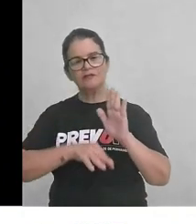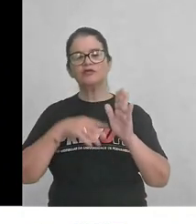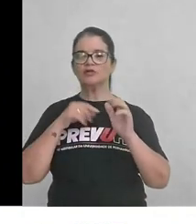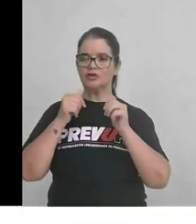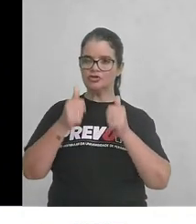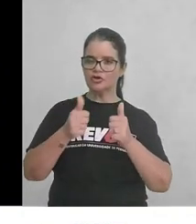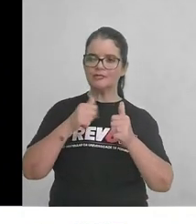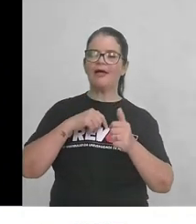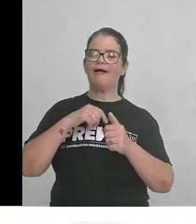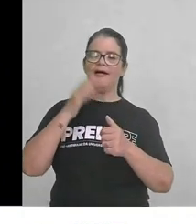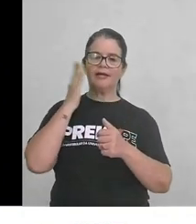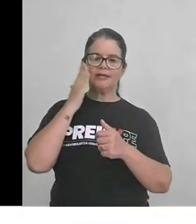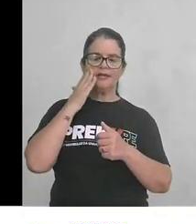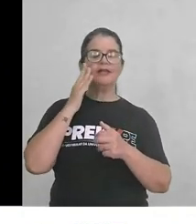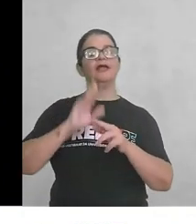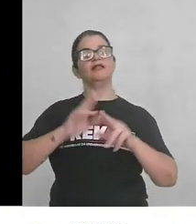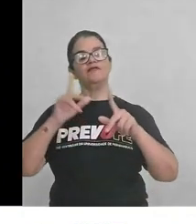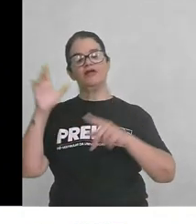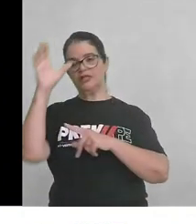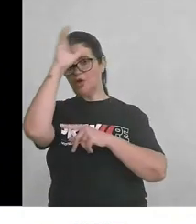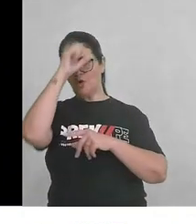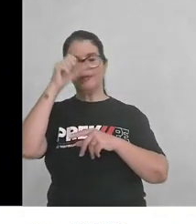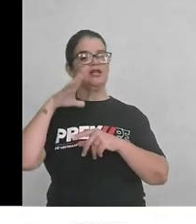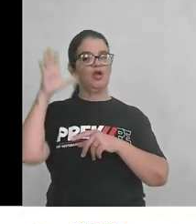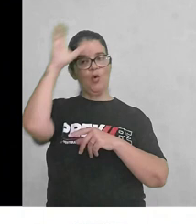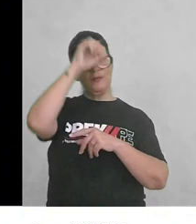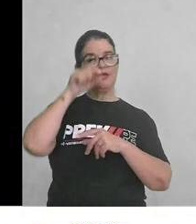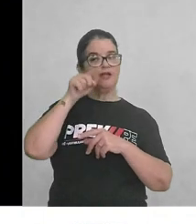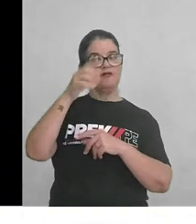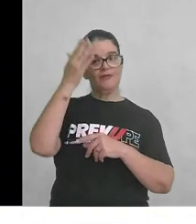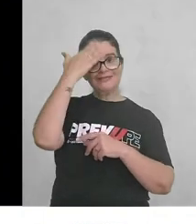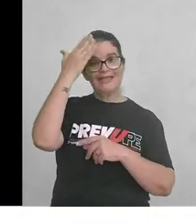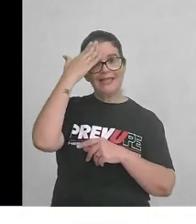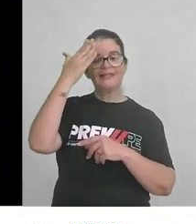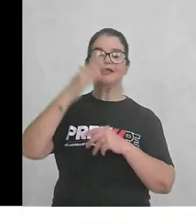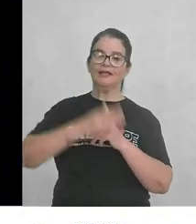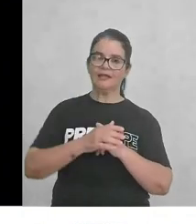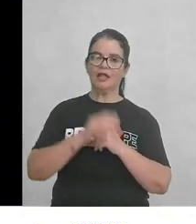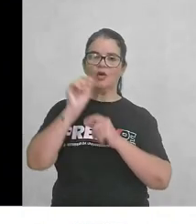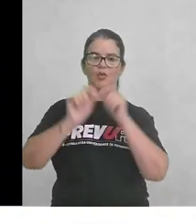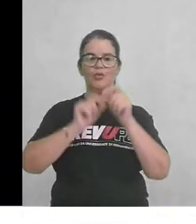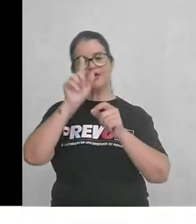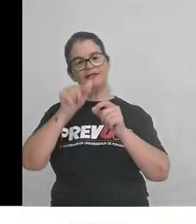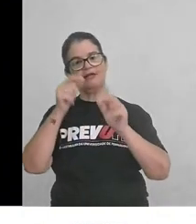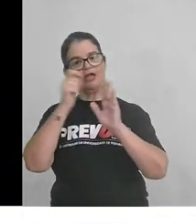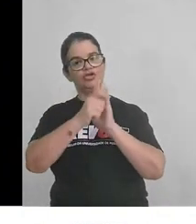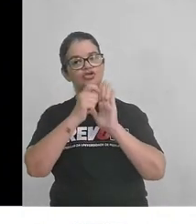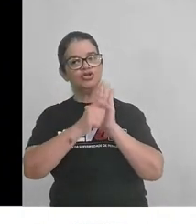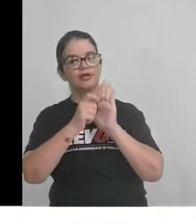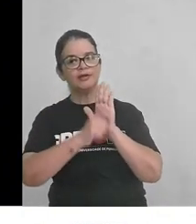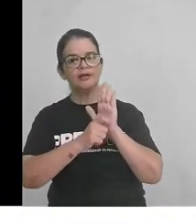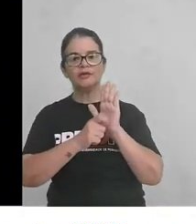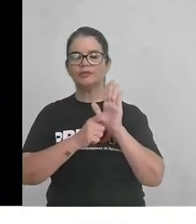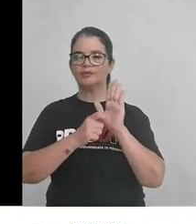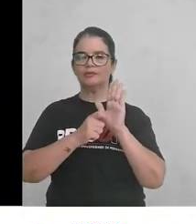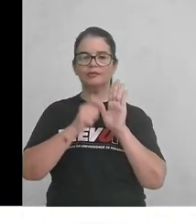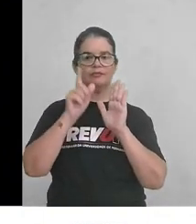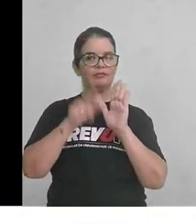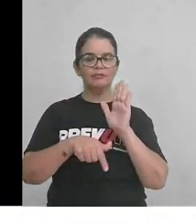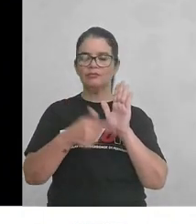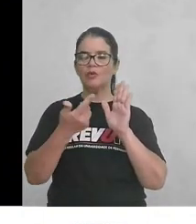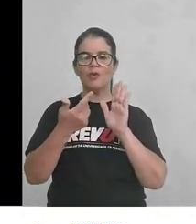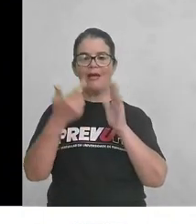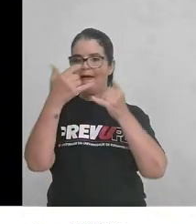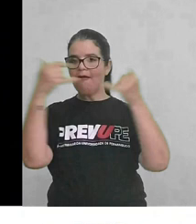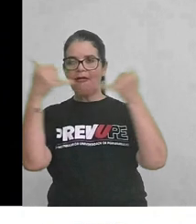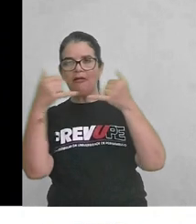entender o que está escrito, não passar entre linhas, compreender, tá? O que está escrito, está ali, eu estou lendo,